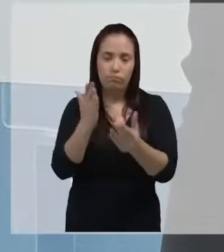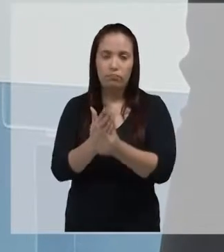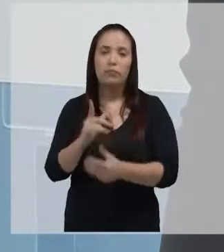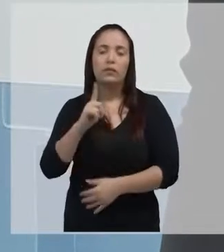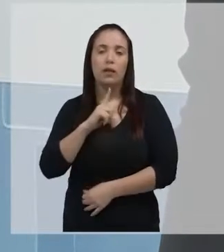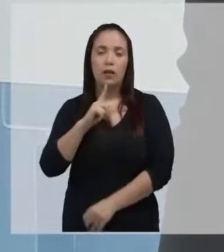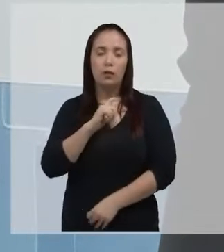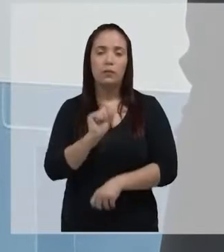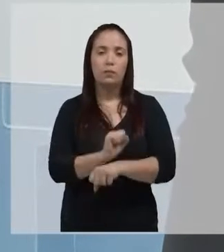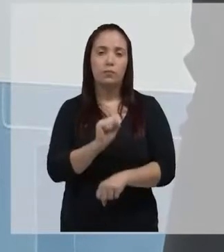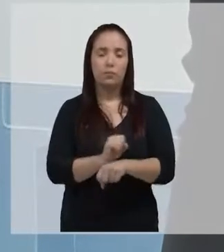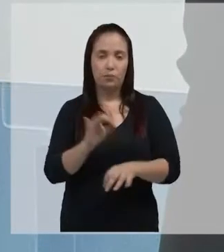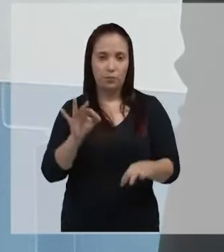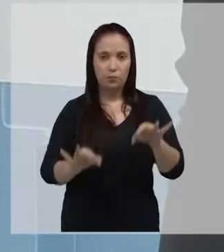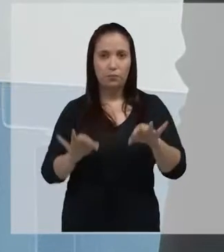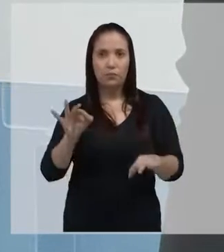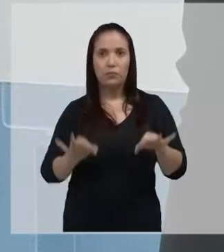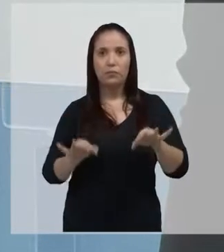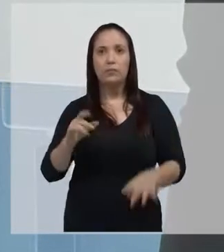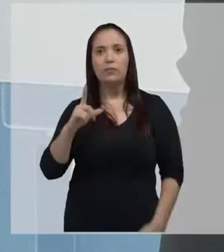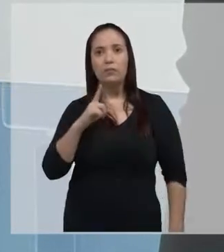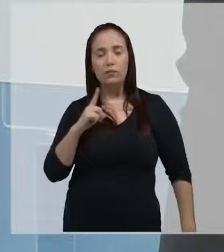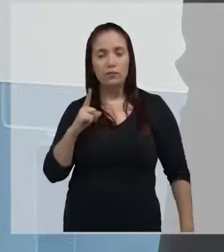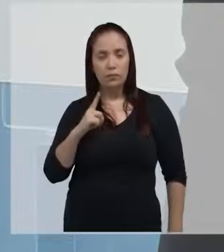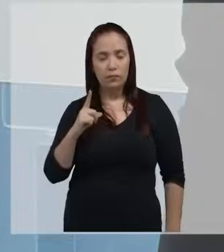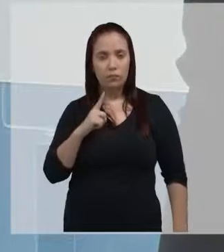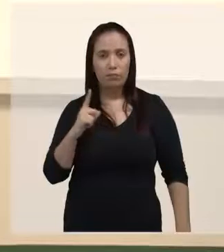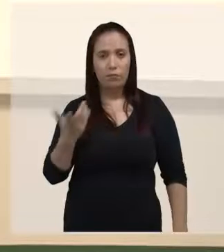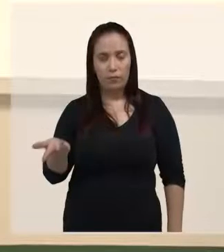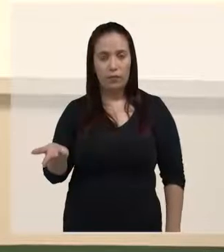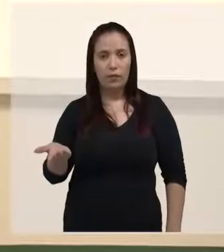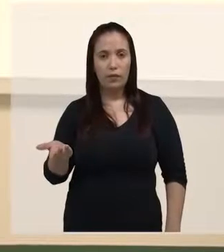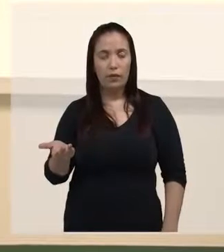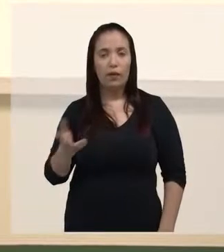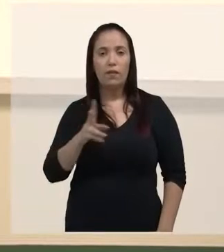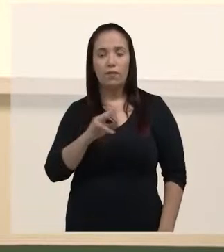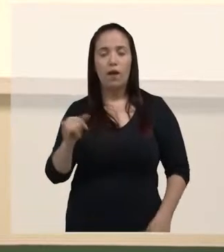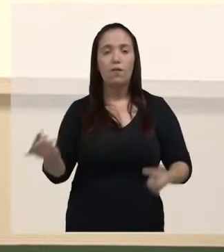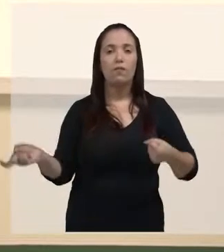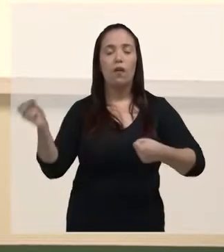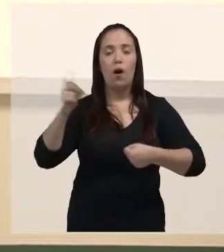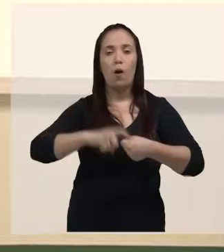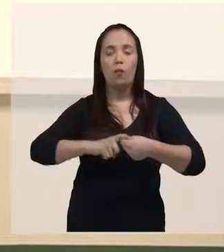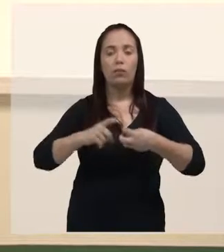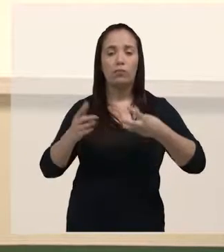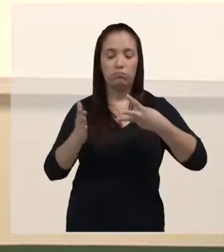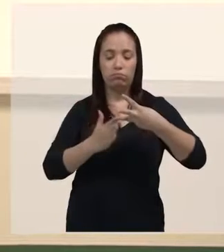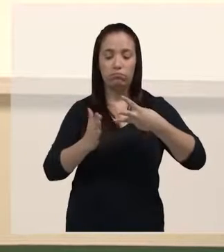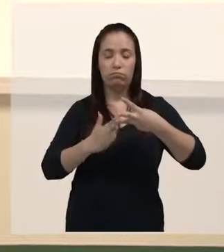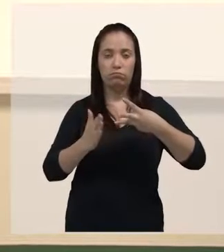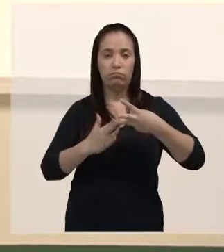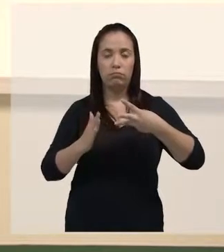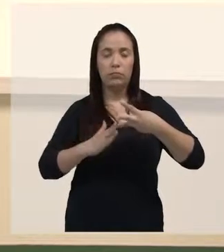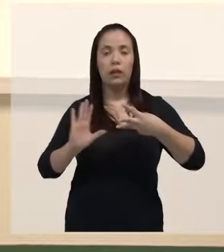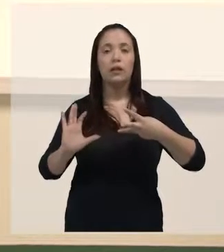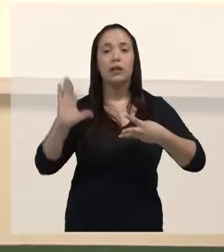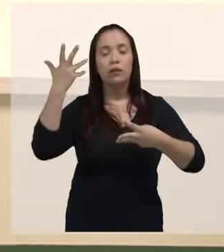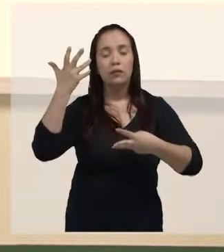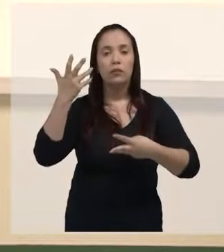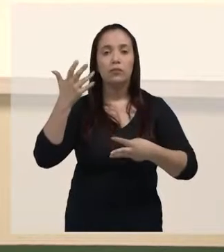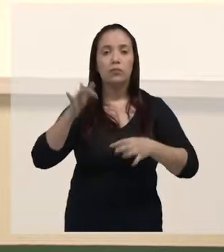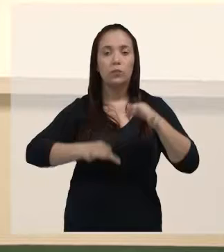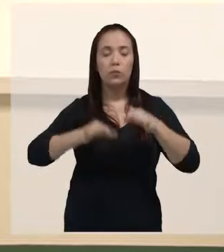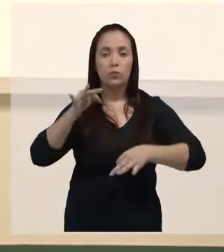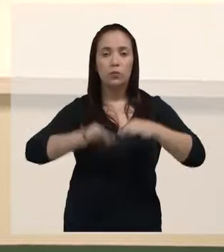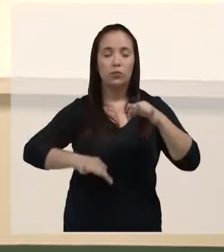Federal, que agora vários processos estão sendo devolvidos, E estão indo para a primeira instância. estão voltando para a primeira instância com a decisão do Supremo de que só vale aquele